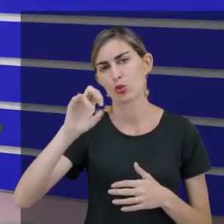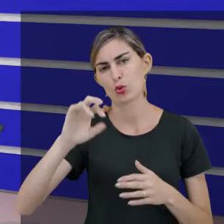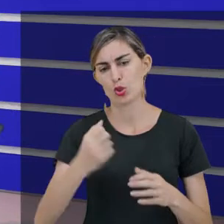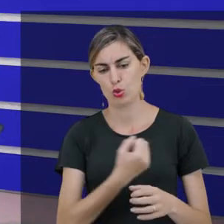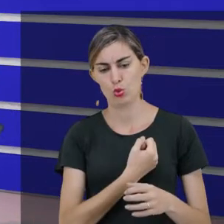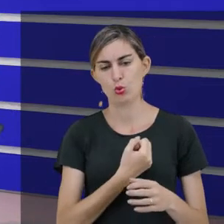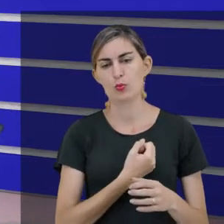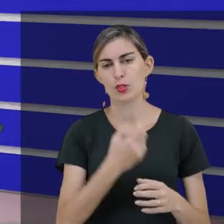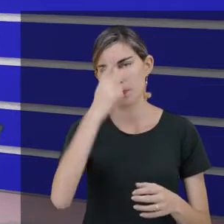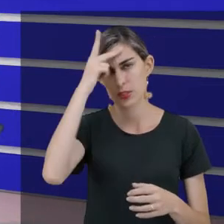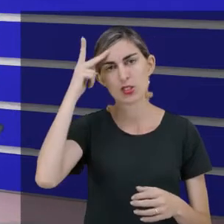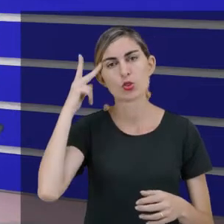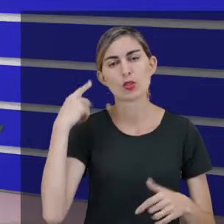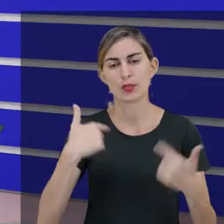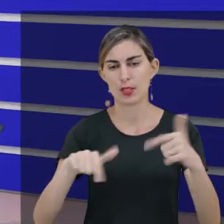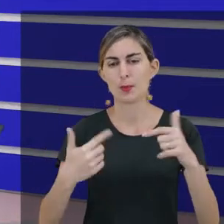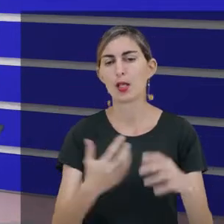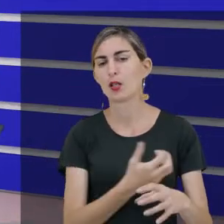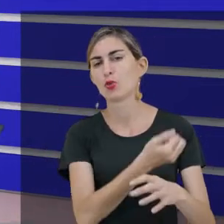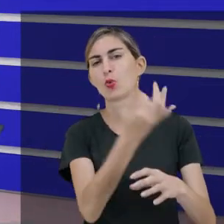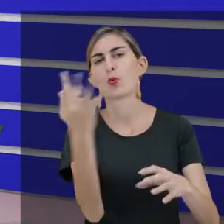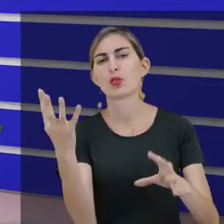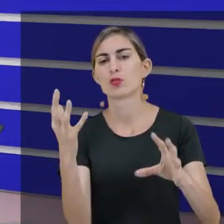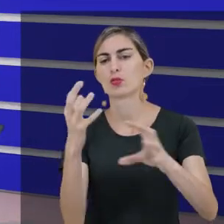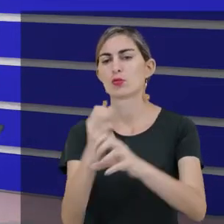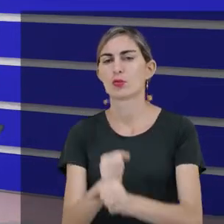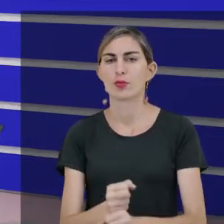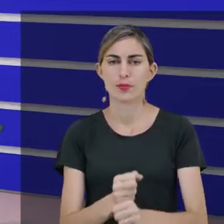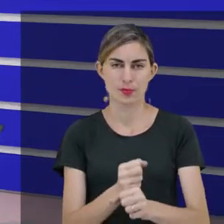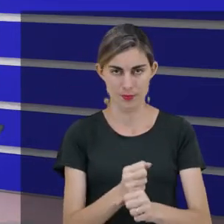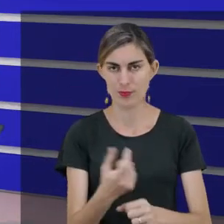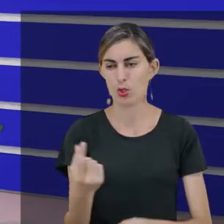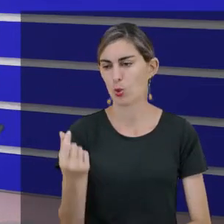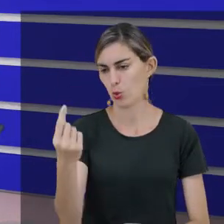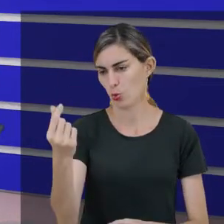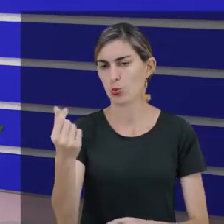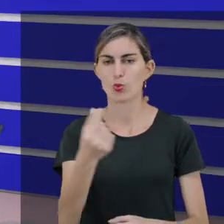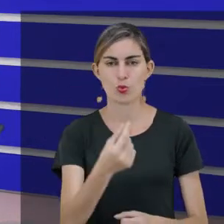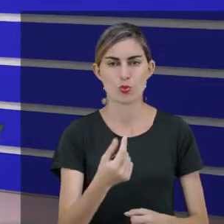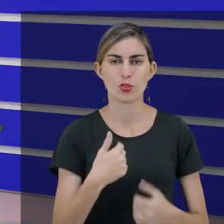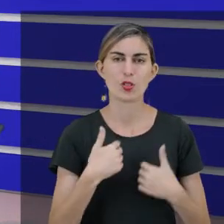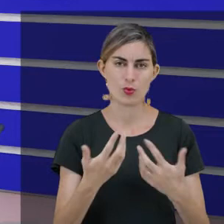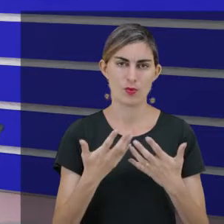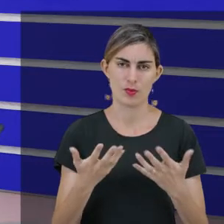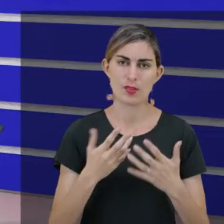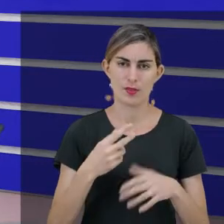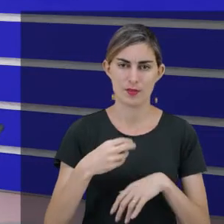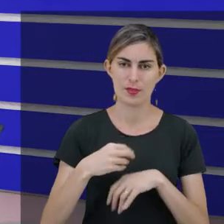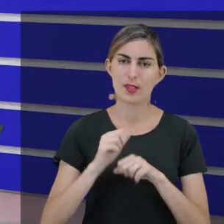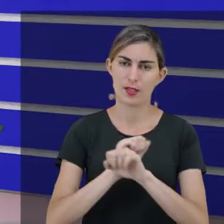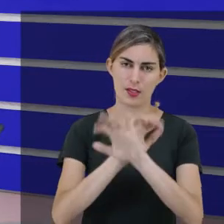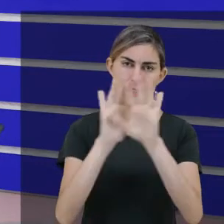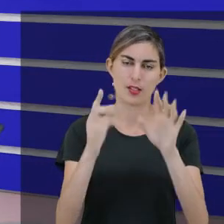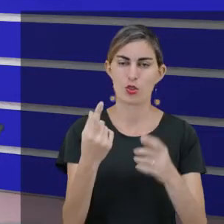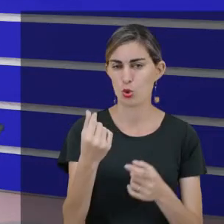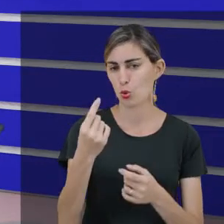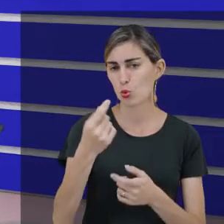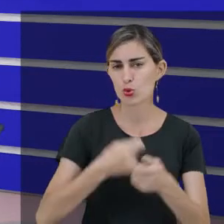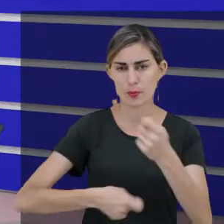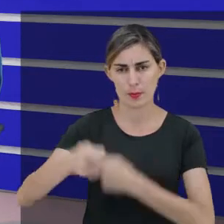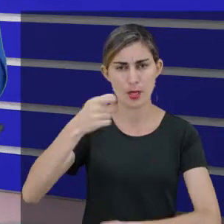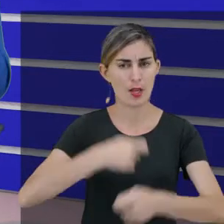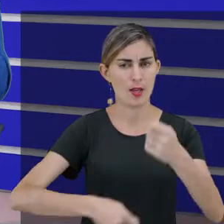número de colaboradores. Certo. Mas há um custo, mas não é o custo, né? Eu quero muito deixar claro aqui que não é o custo que o